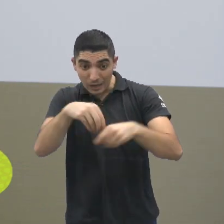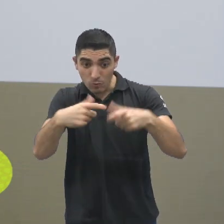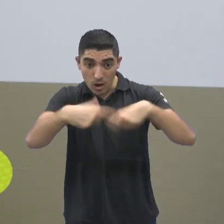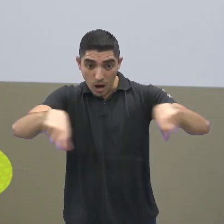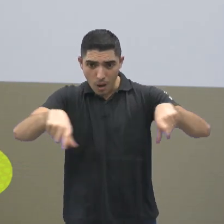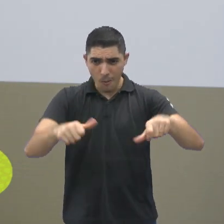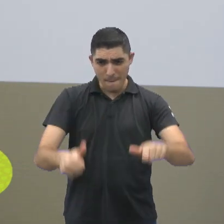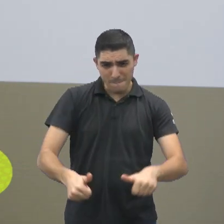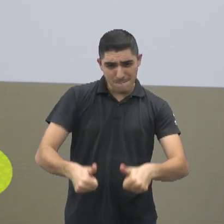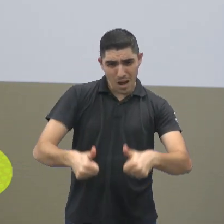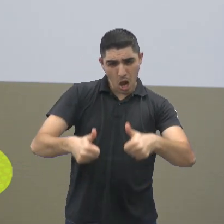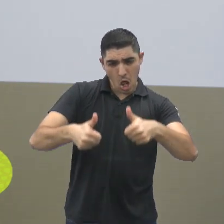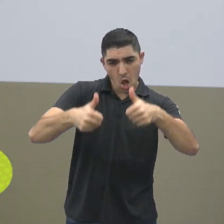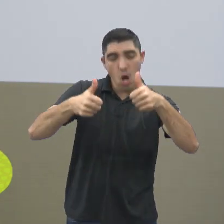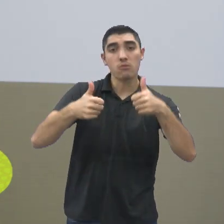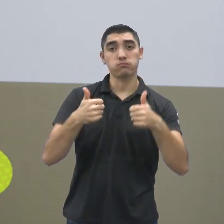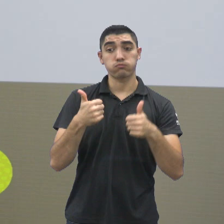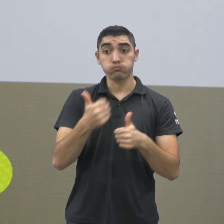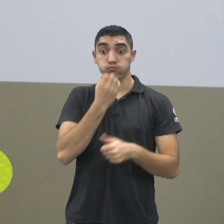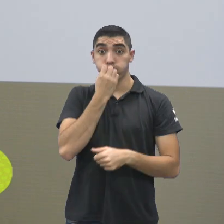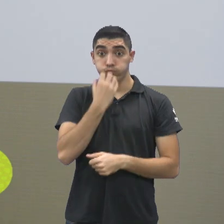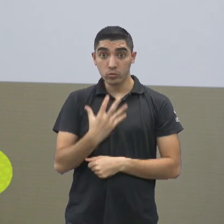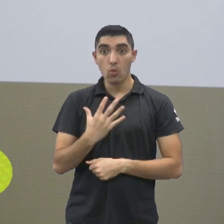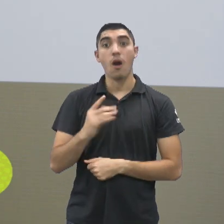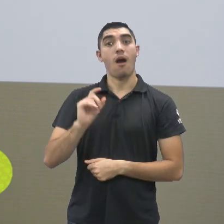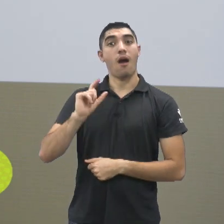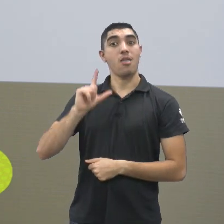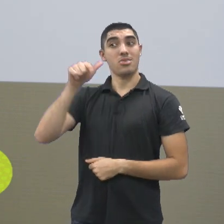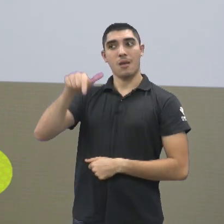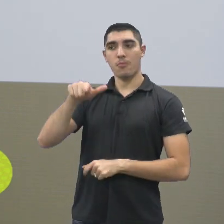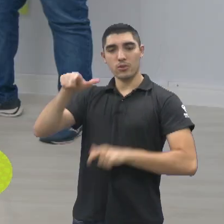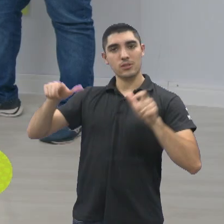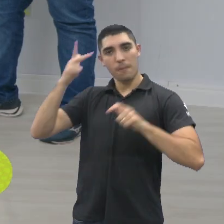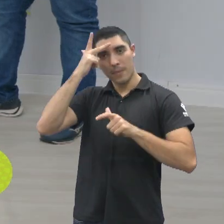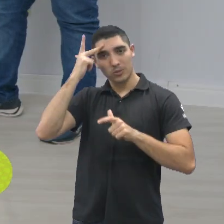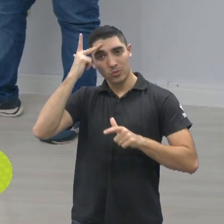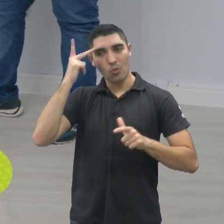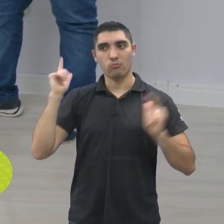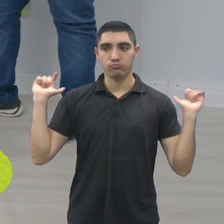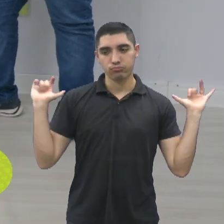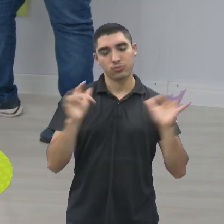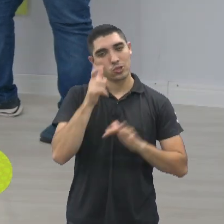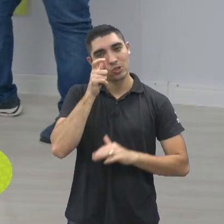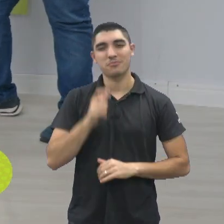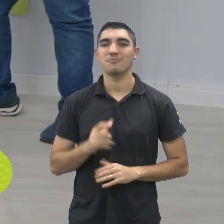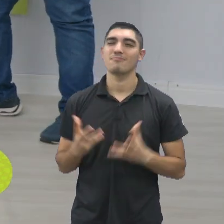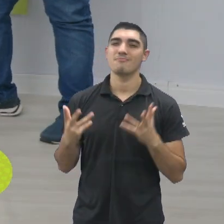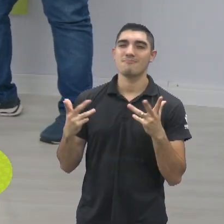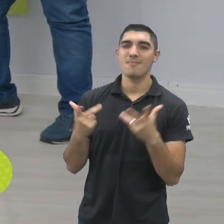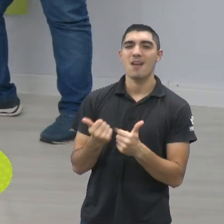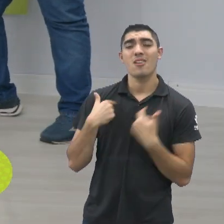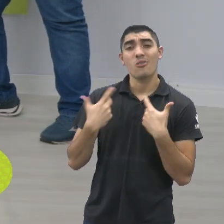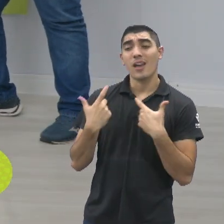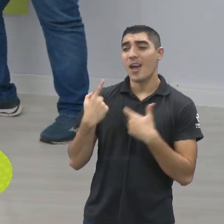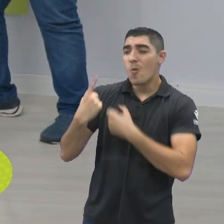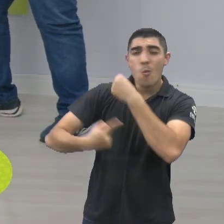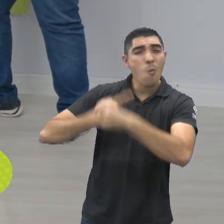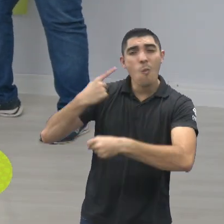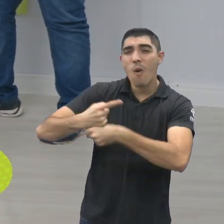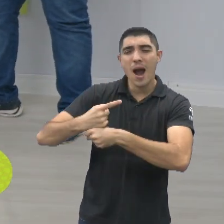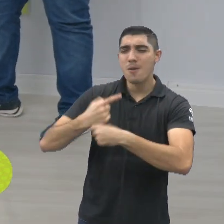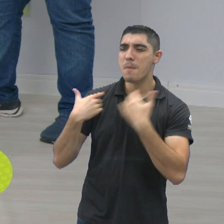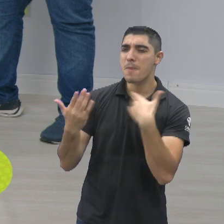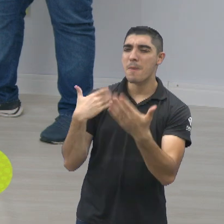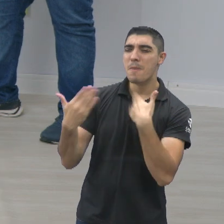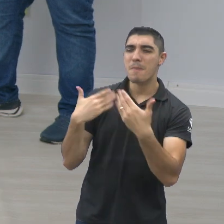ver um time interessante dentro do campo, para depois sim causar essa parte emocional neles. Maravilha. Queria ficar um ano aqui conversando com o Augustão, que o assunto